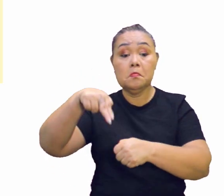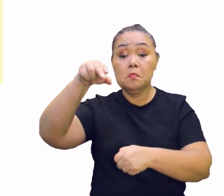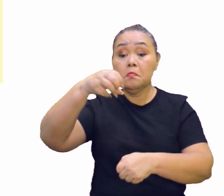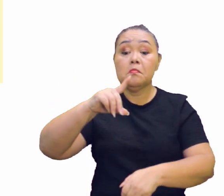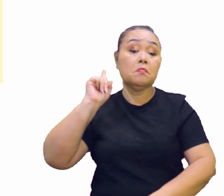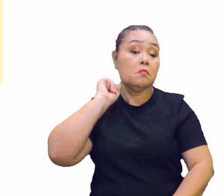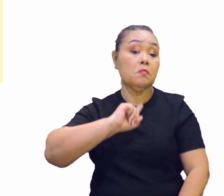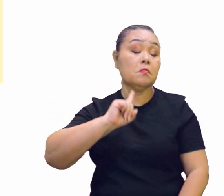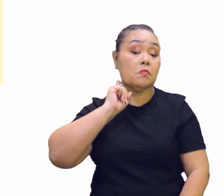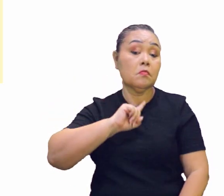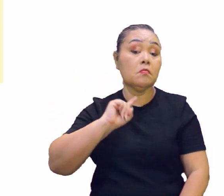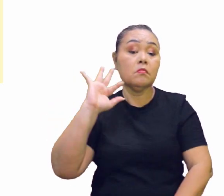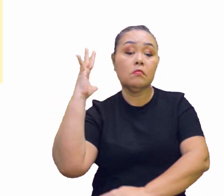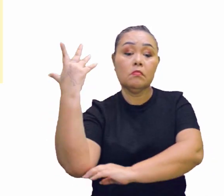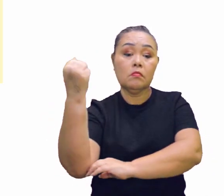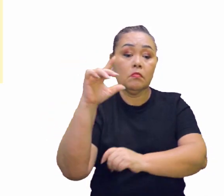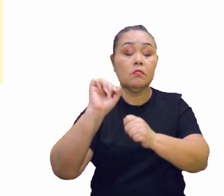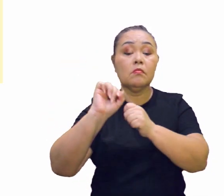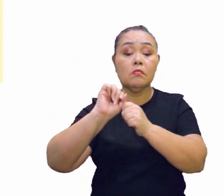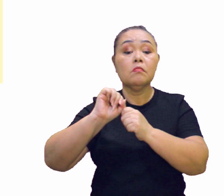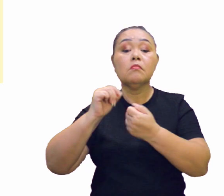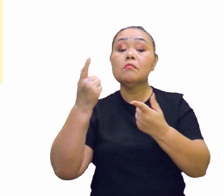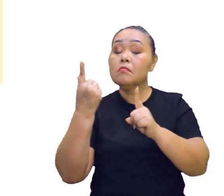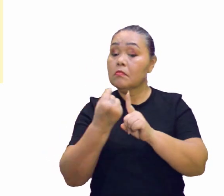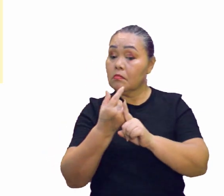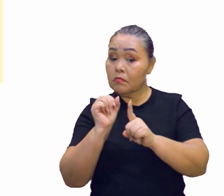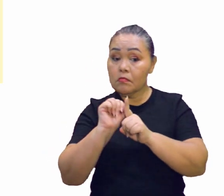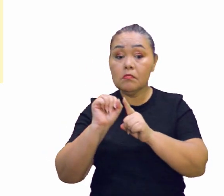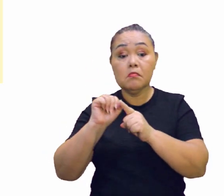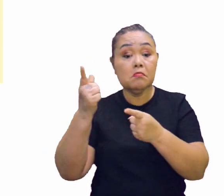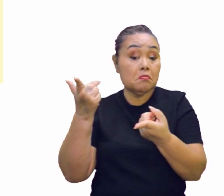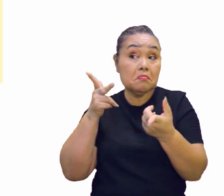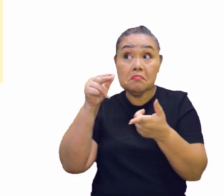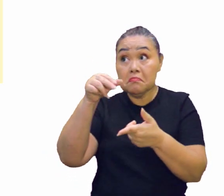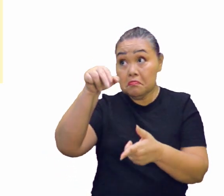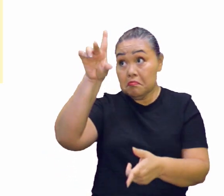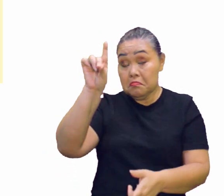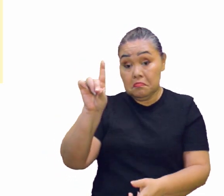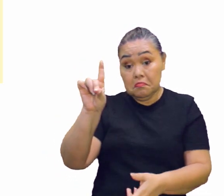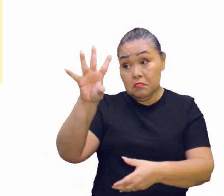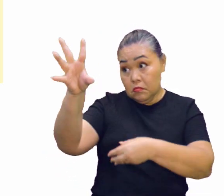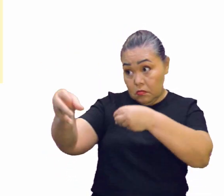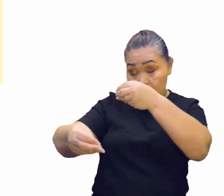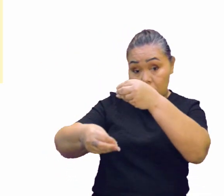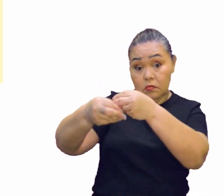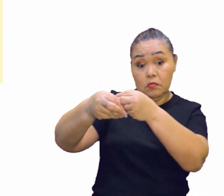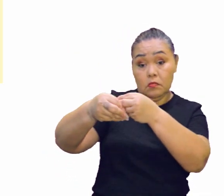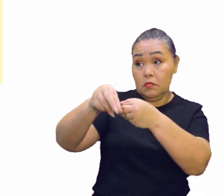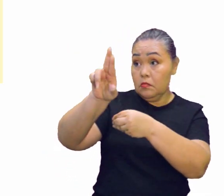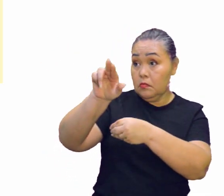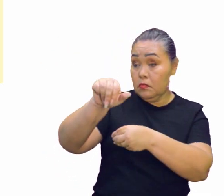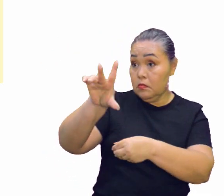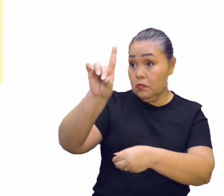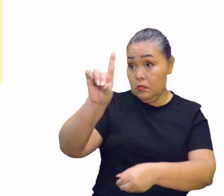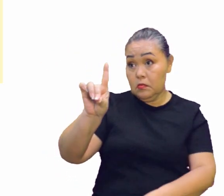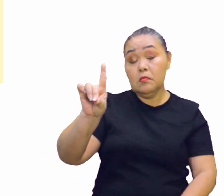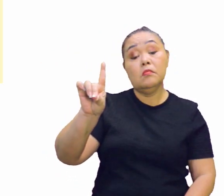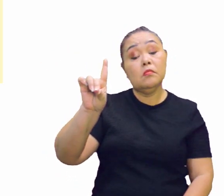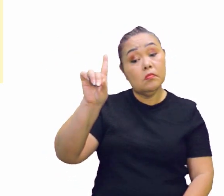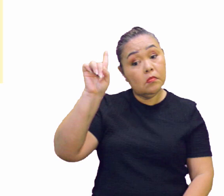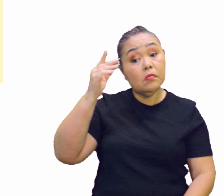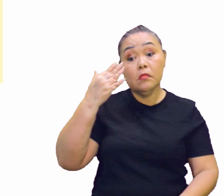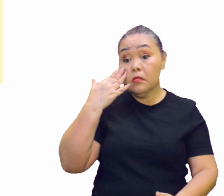apresenta características naturais, socioeconômicas iguais ao do sertão nordestino, ele aparece integrado à região Nordeste. Então, é